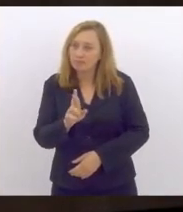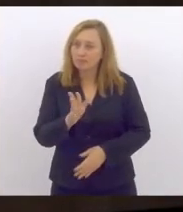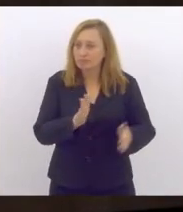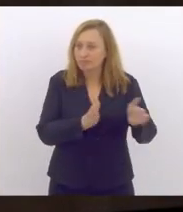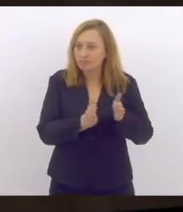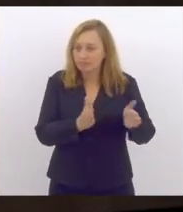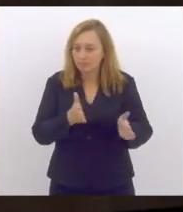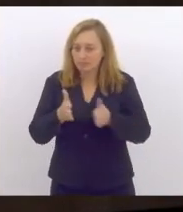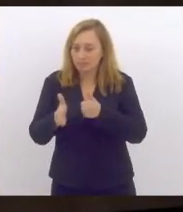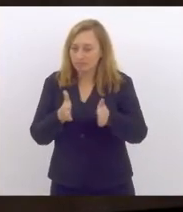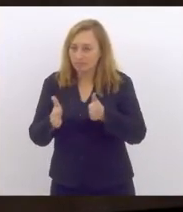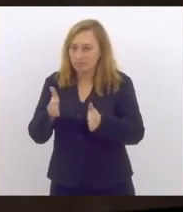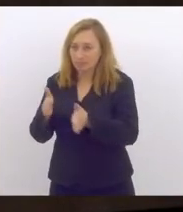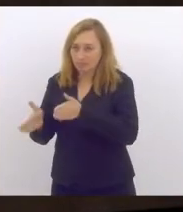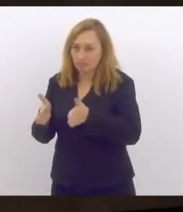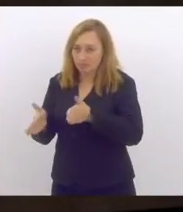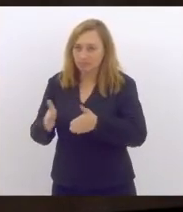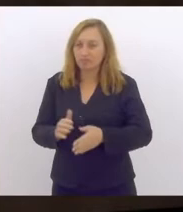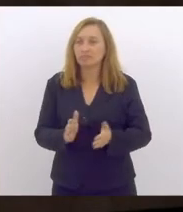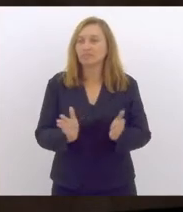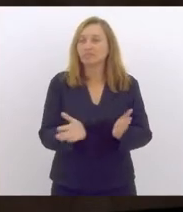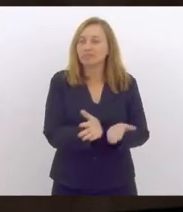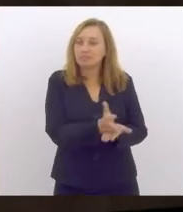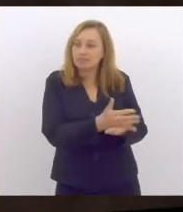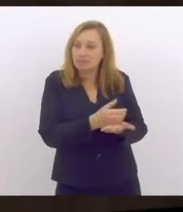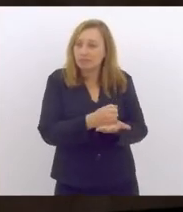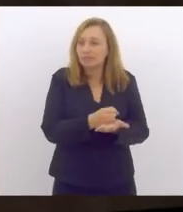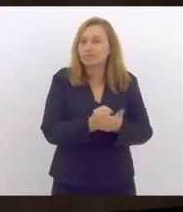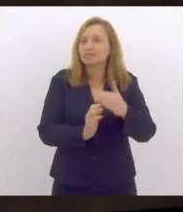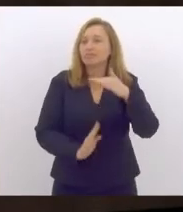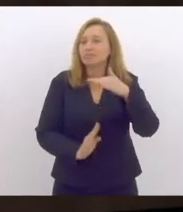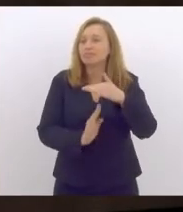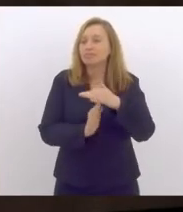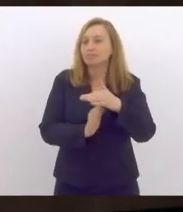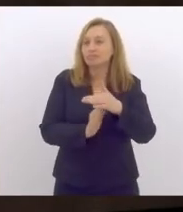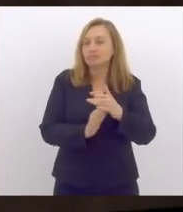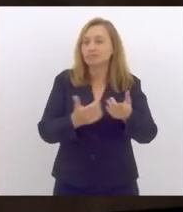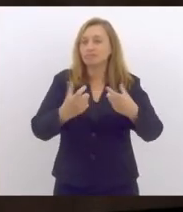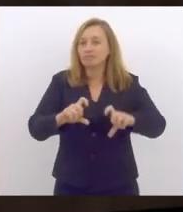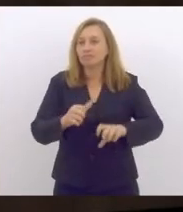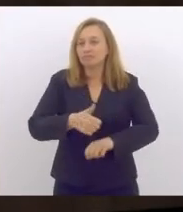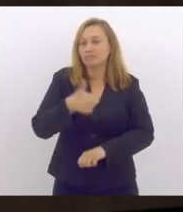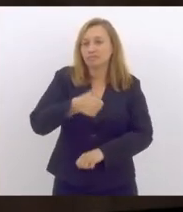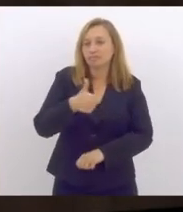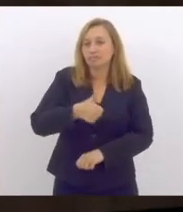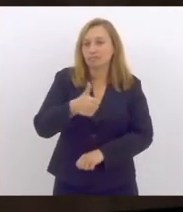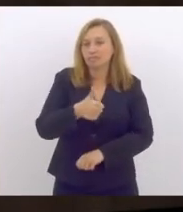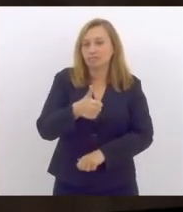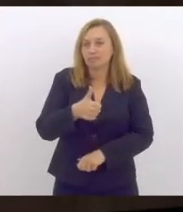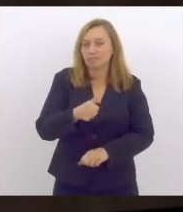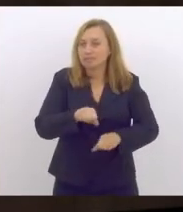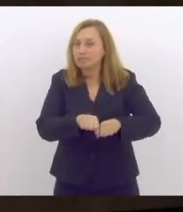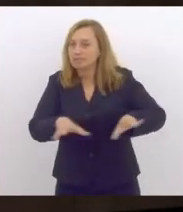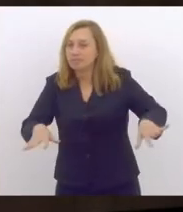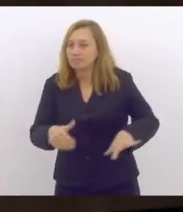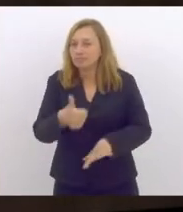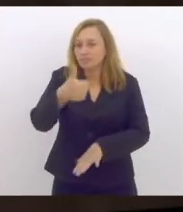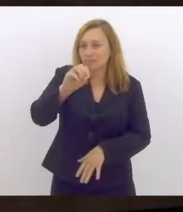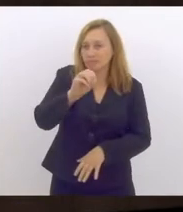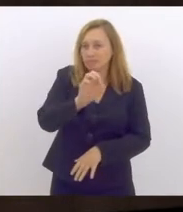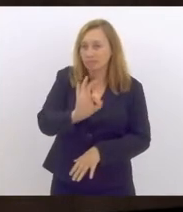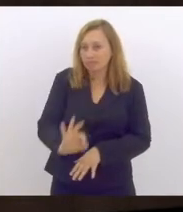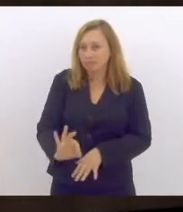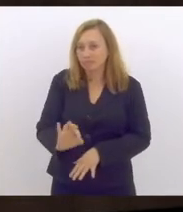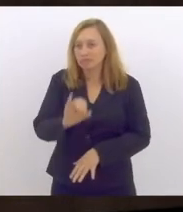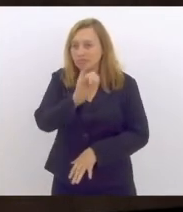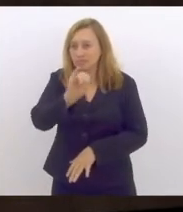período de apuração, o limite de que trata o parágrafo 1º será ampliado para 10%